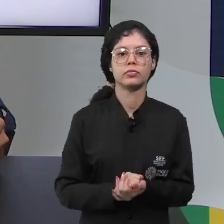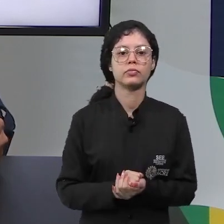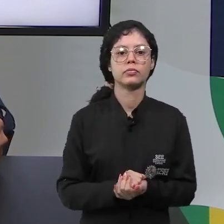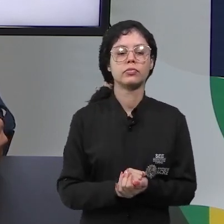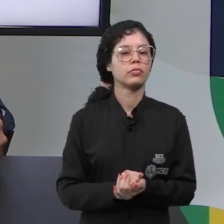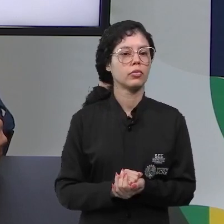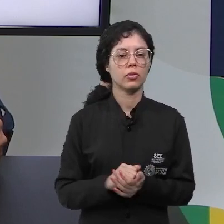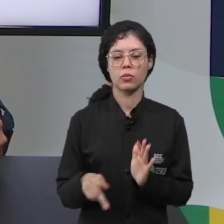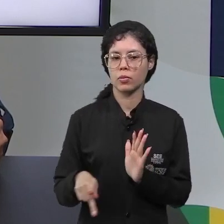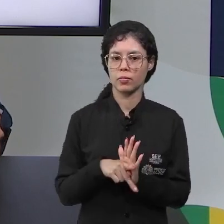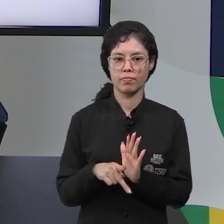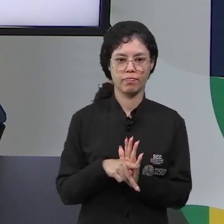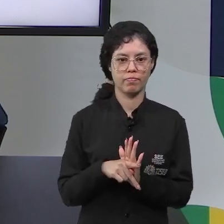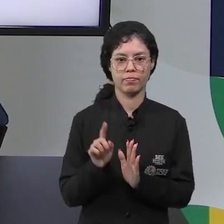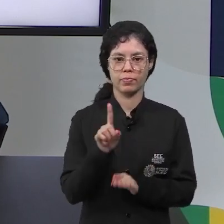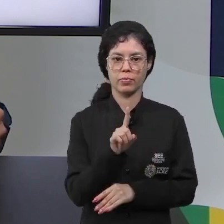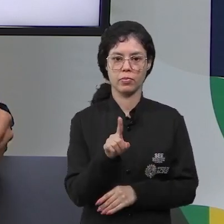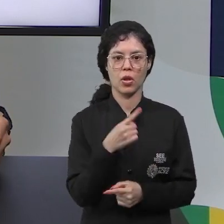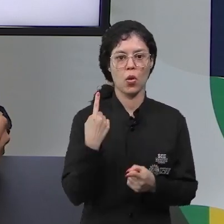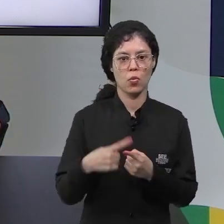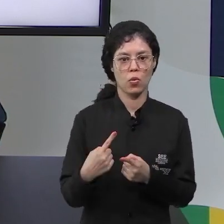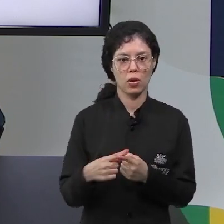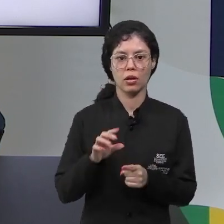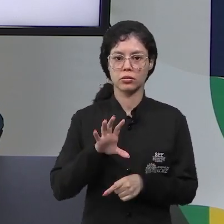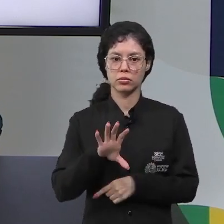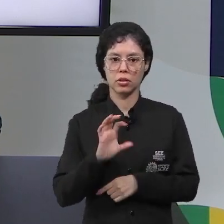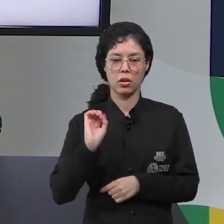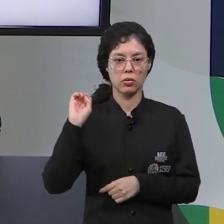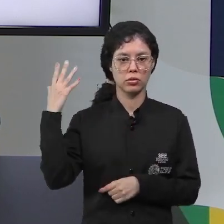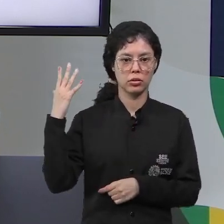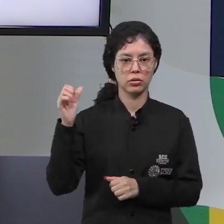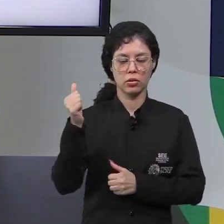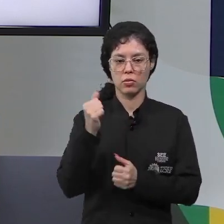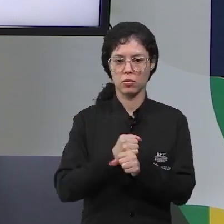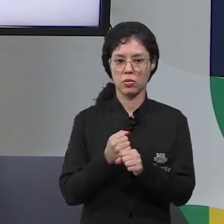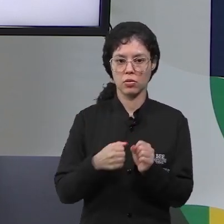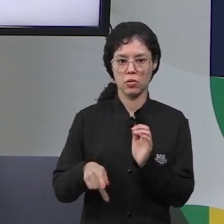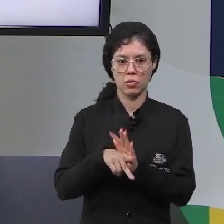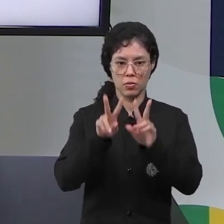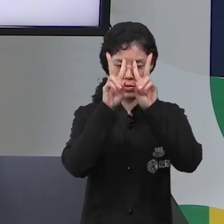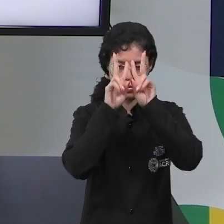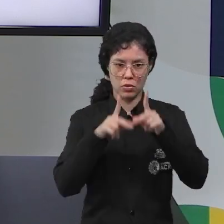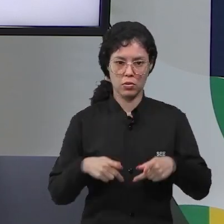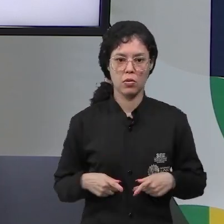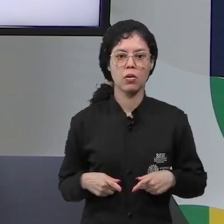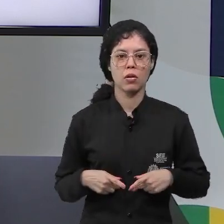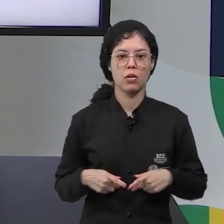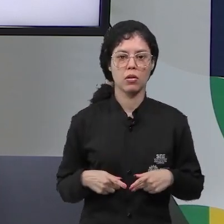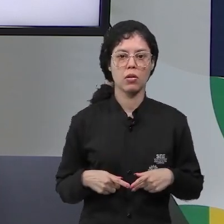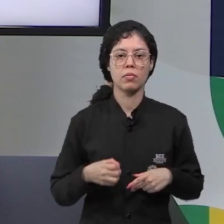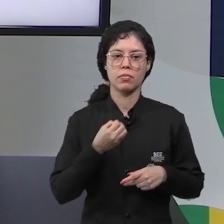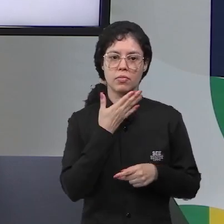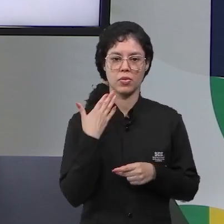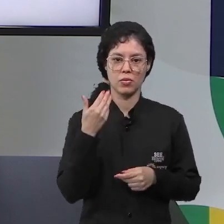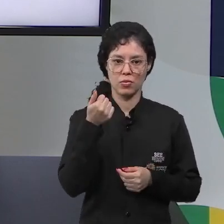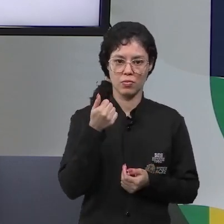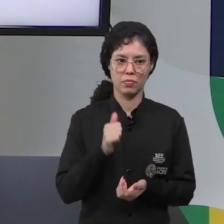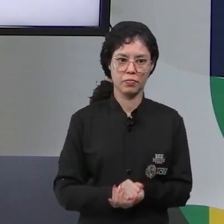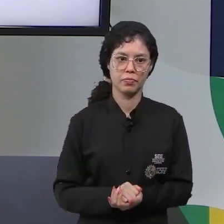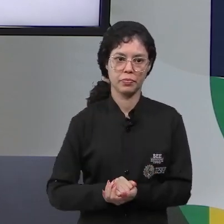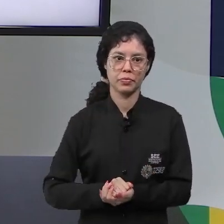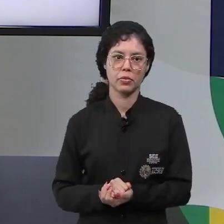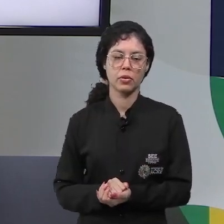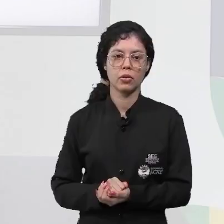é plena. E, por conseguinte, a gente não constrói uma humanidade harmoniosa.